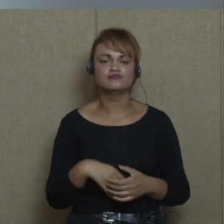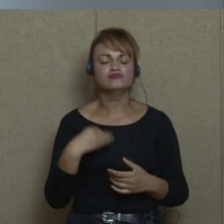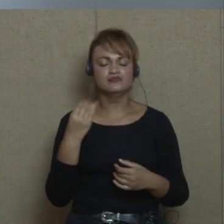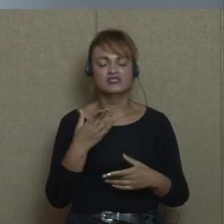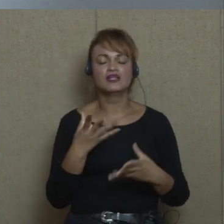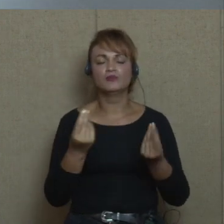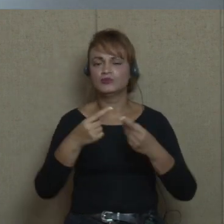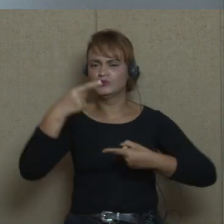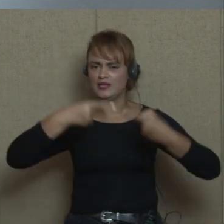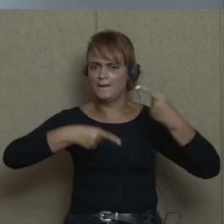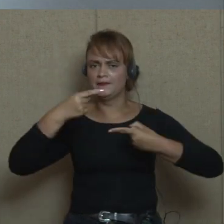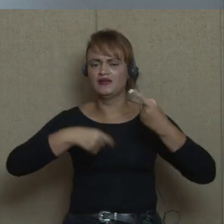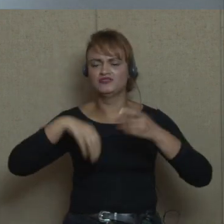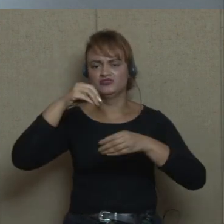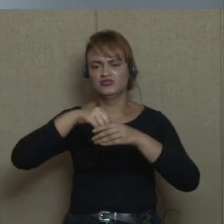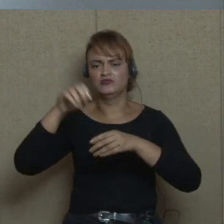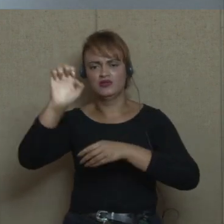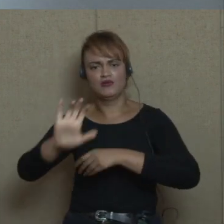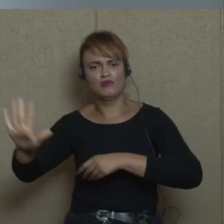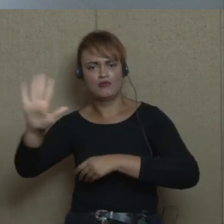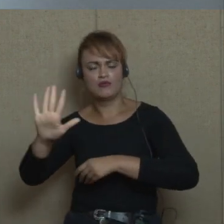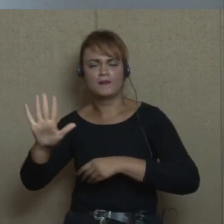debate hoje na Europa